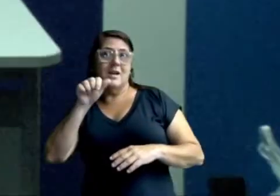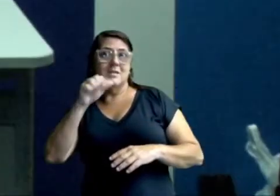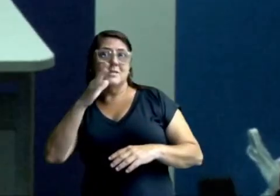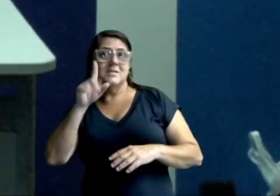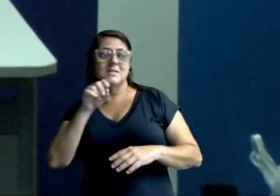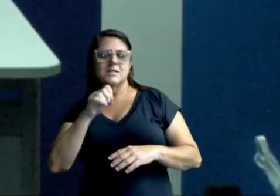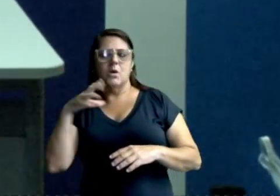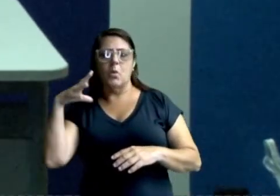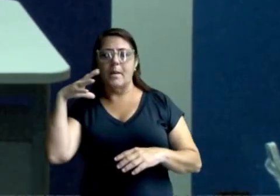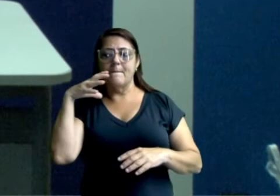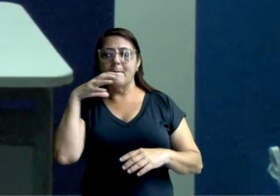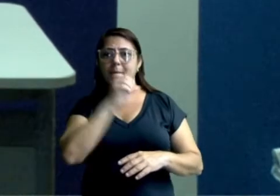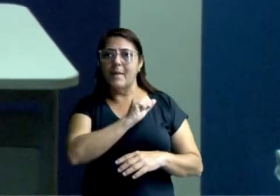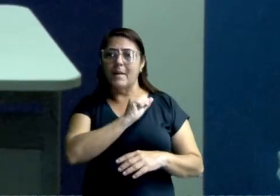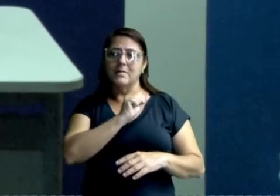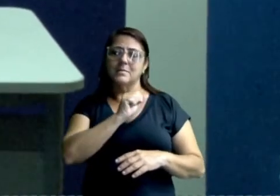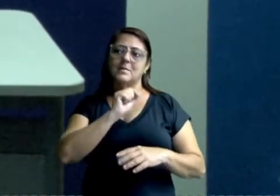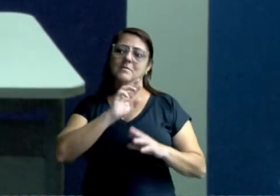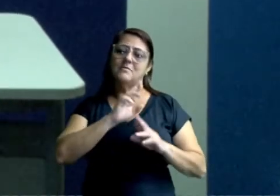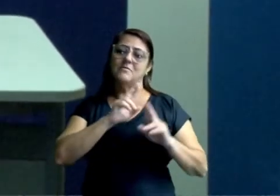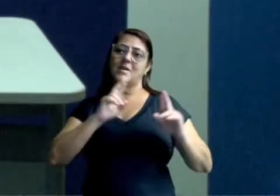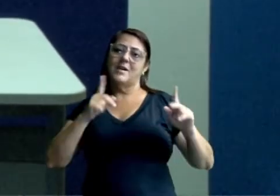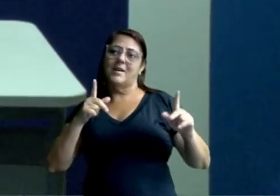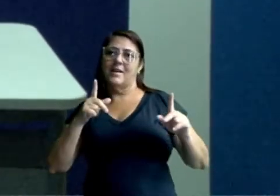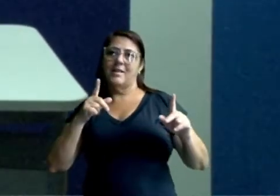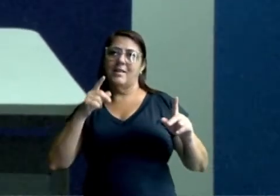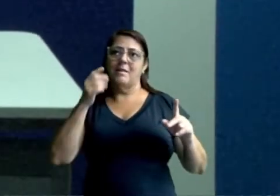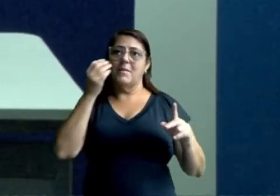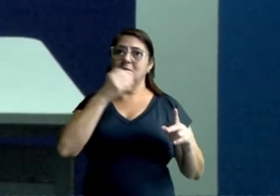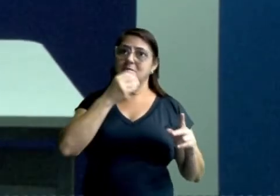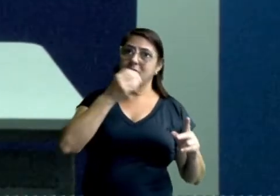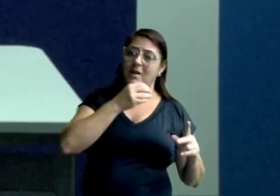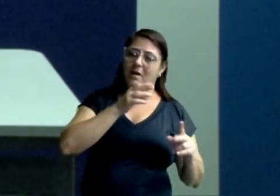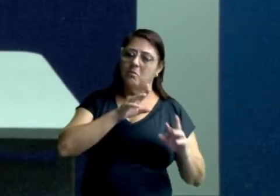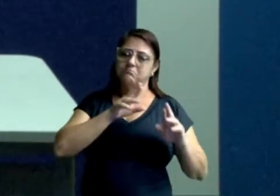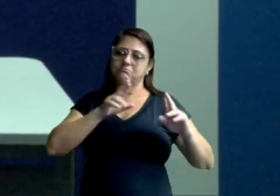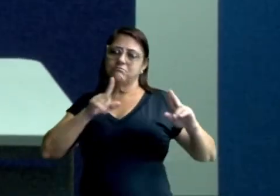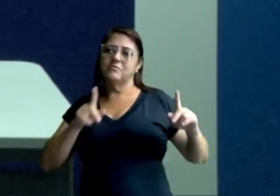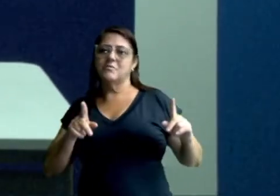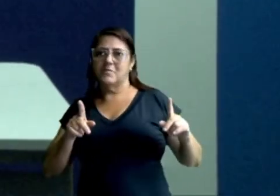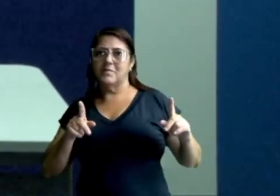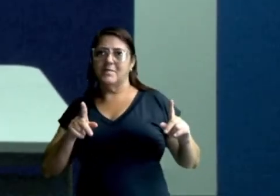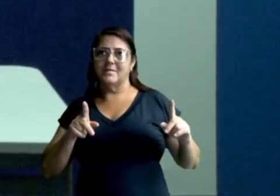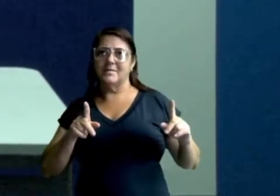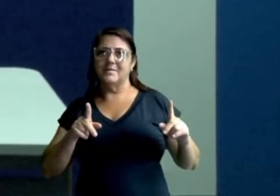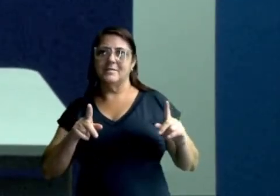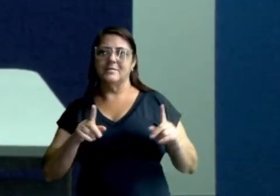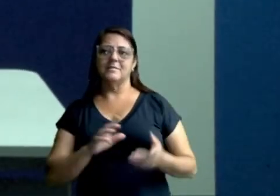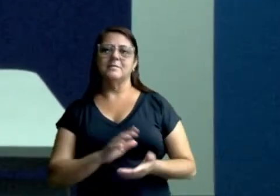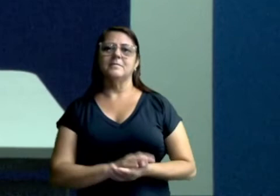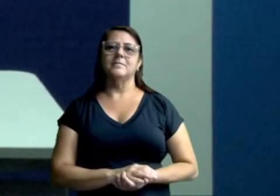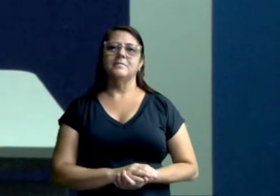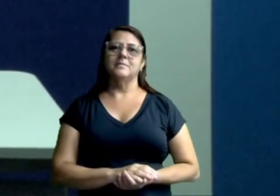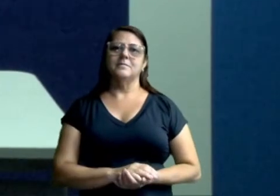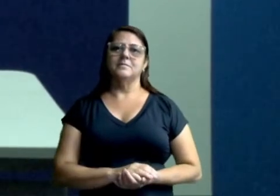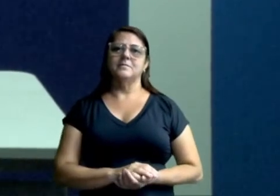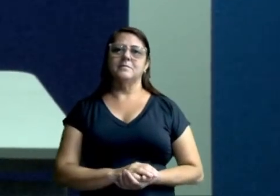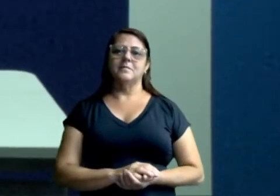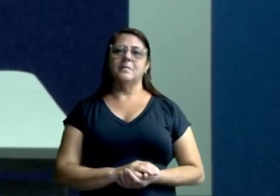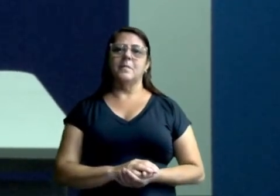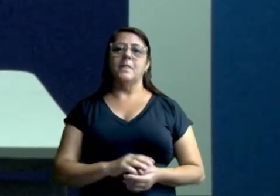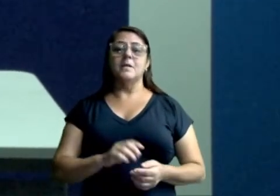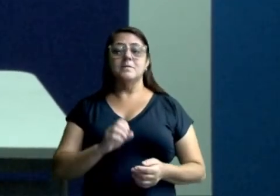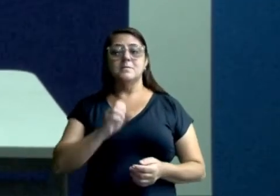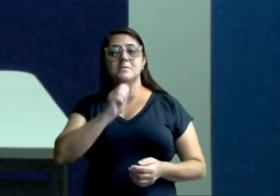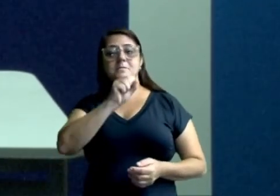Se a massa, tá, do objeto é maior, a aceleração é menor. Se